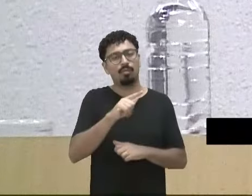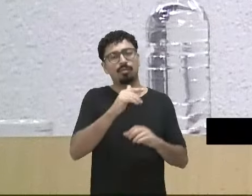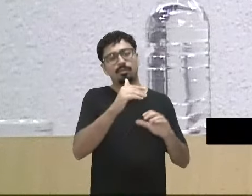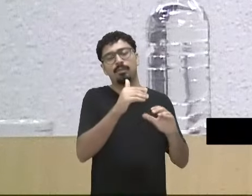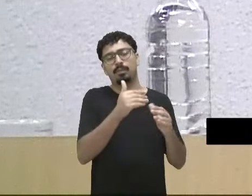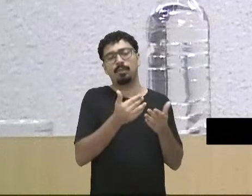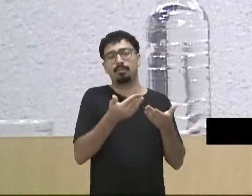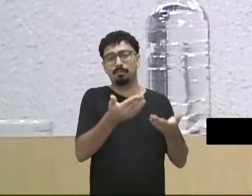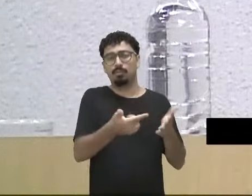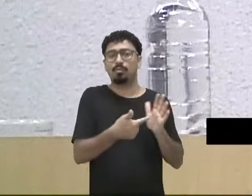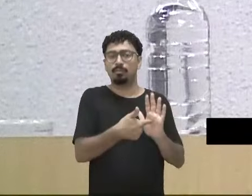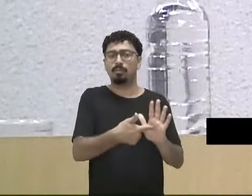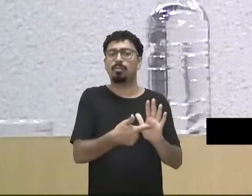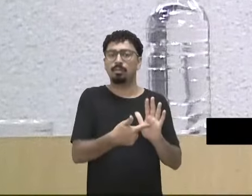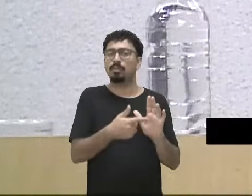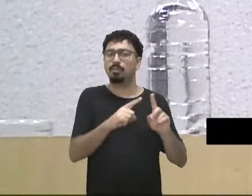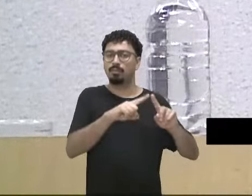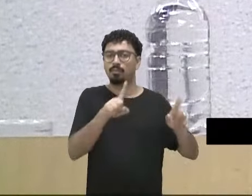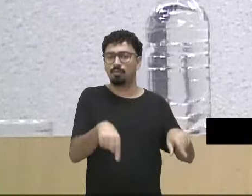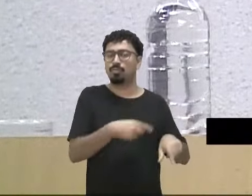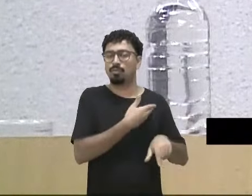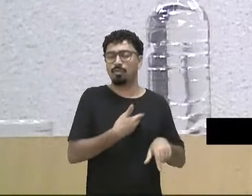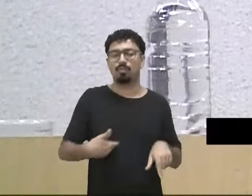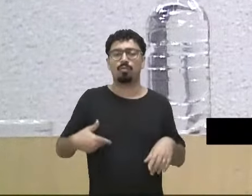seus respectivos servidores, tá?